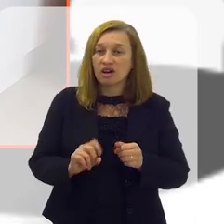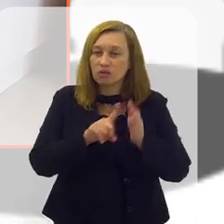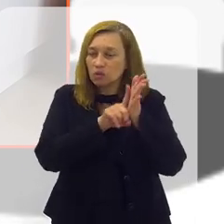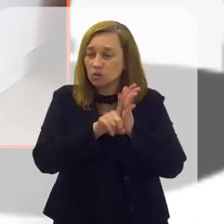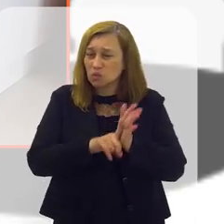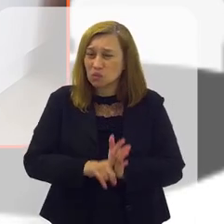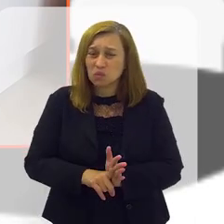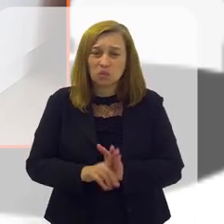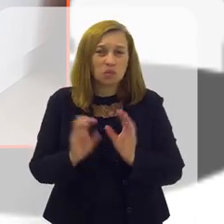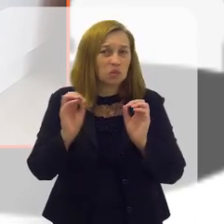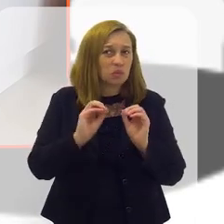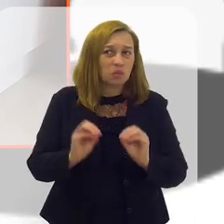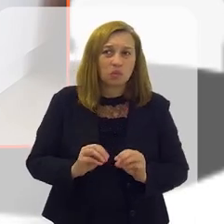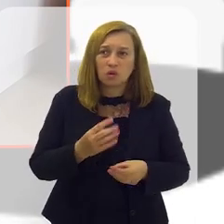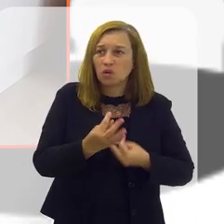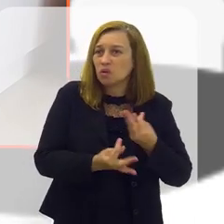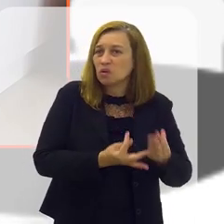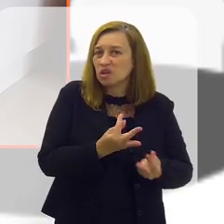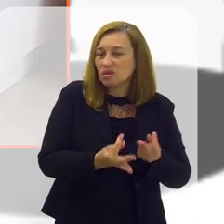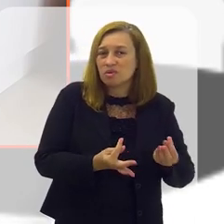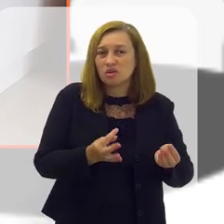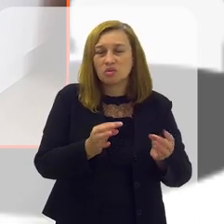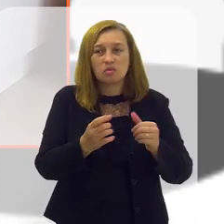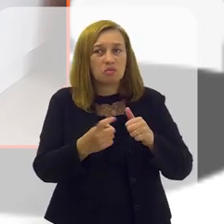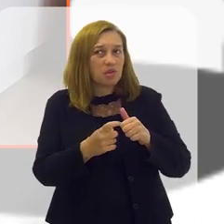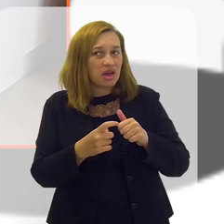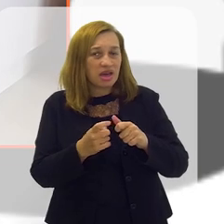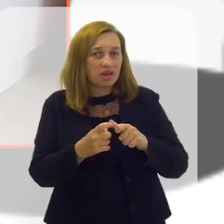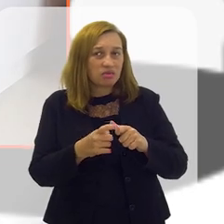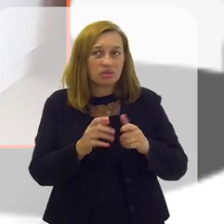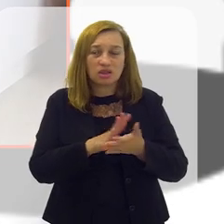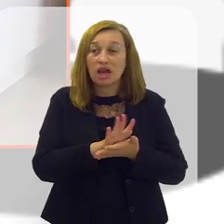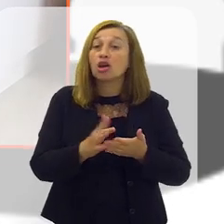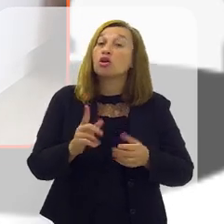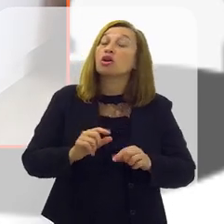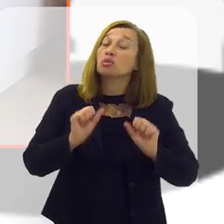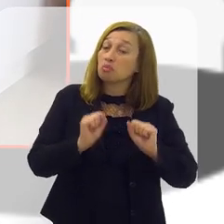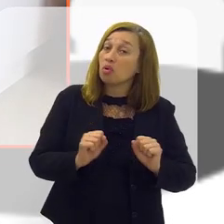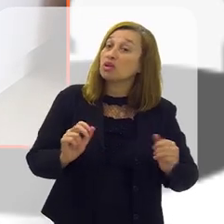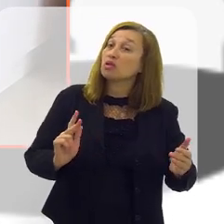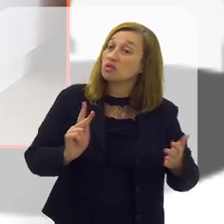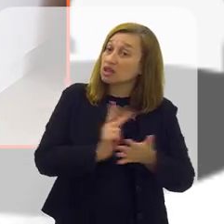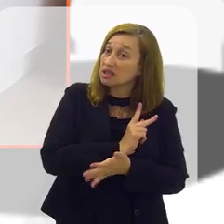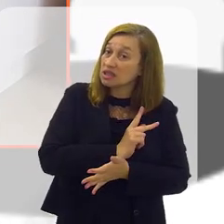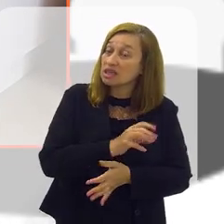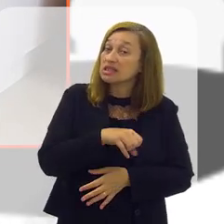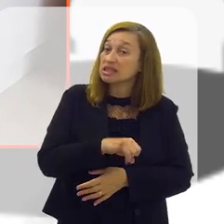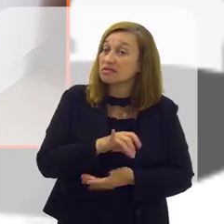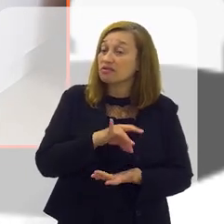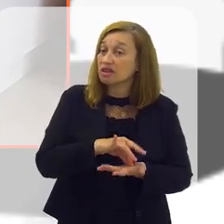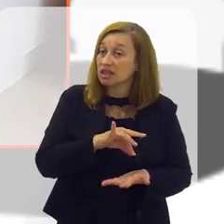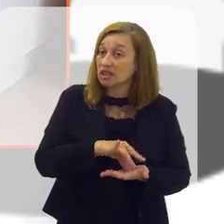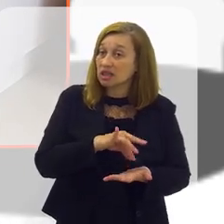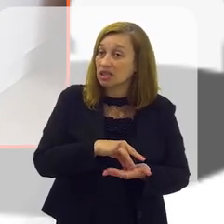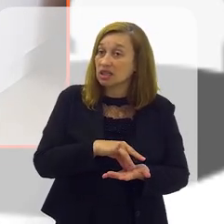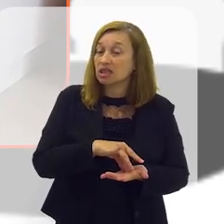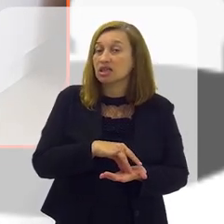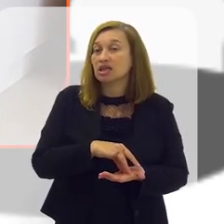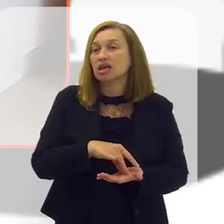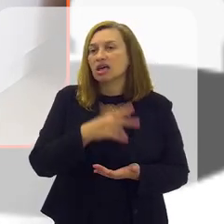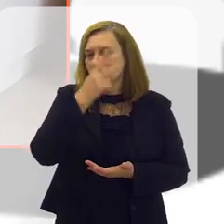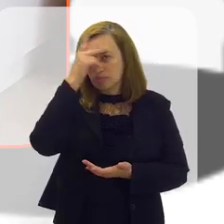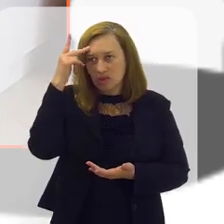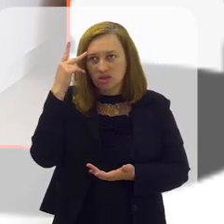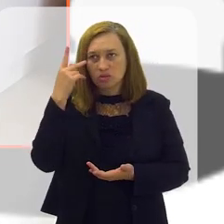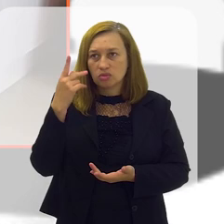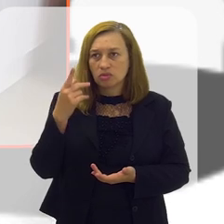faz diagnóstico, não se faz tratamento médico. O que pode acontecer, né? Se realmente for muito